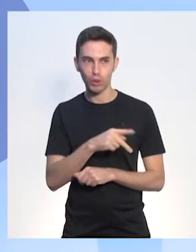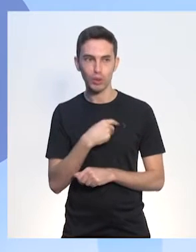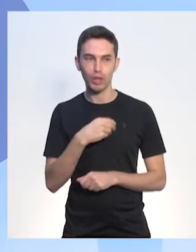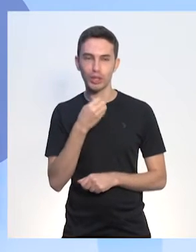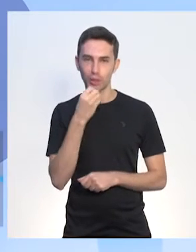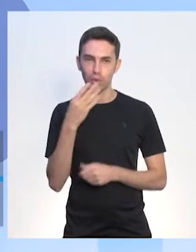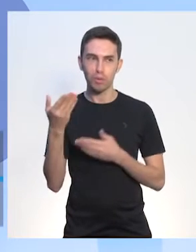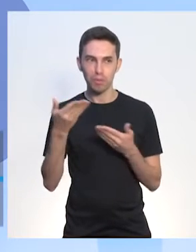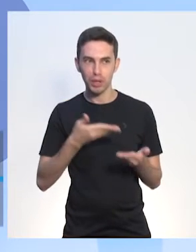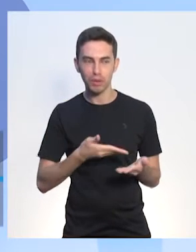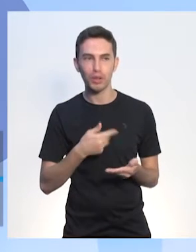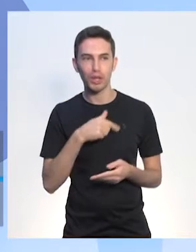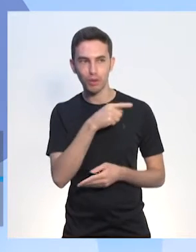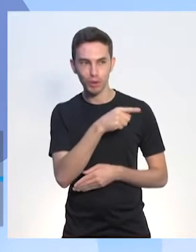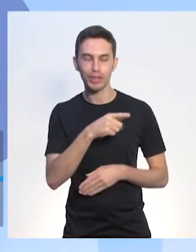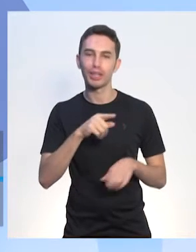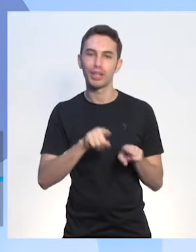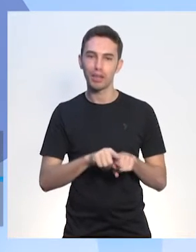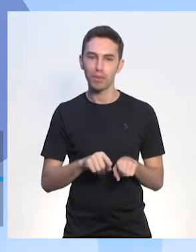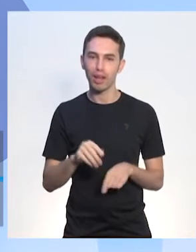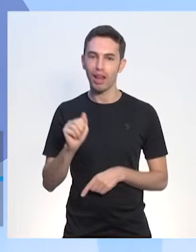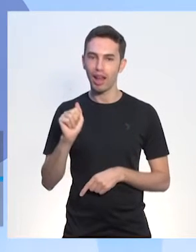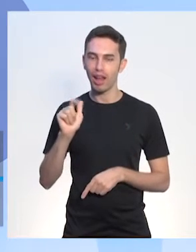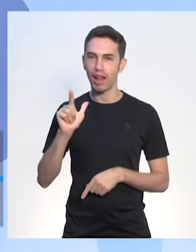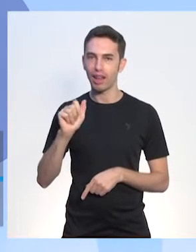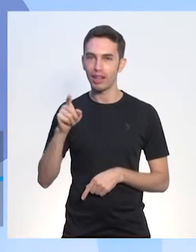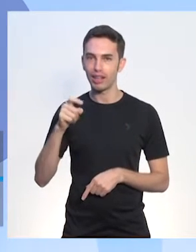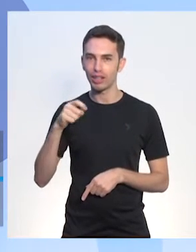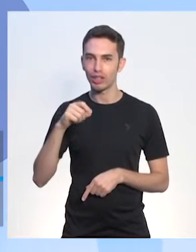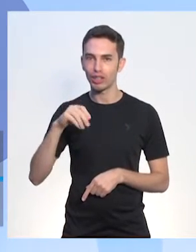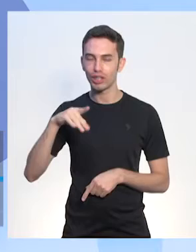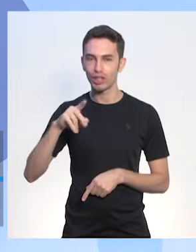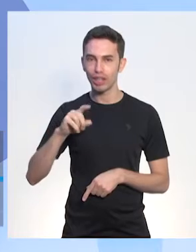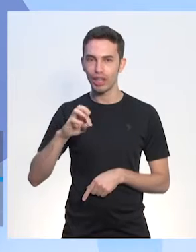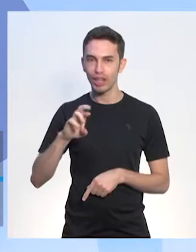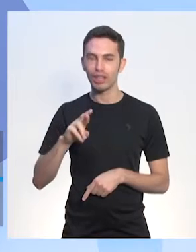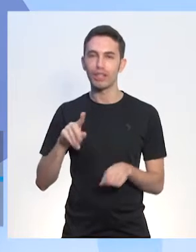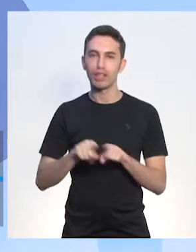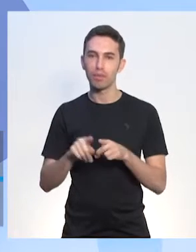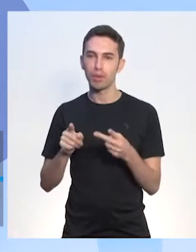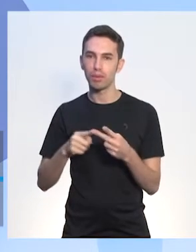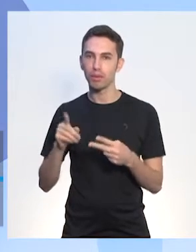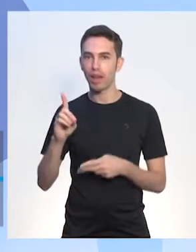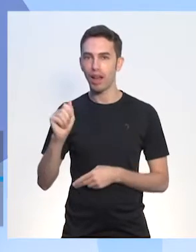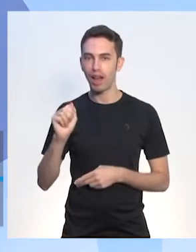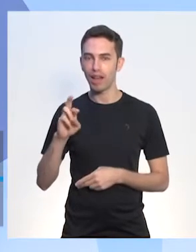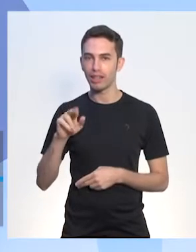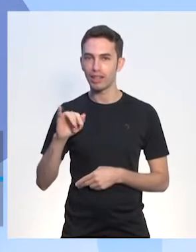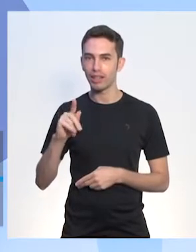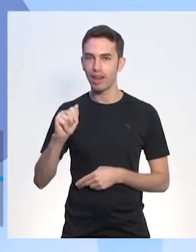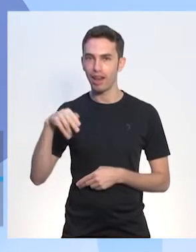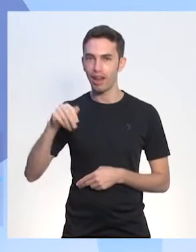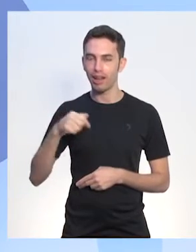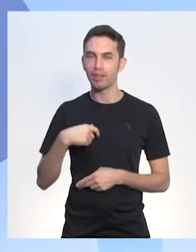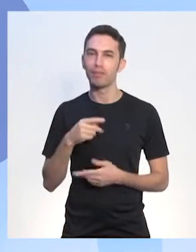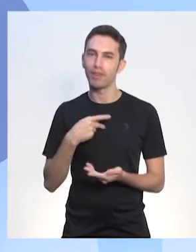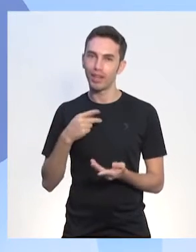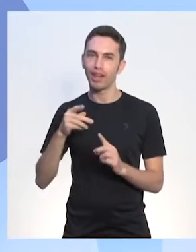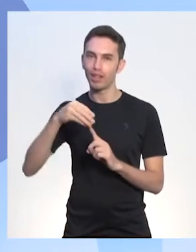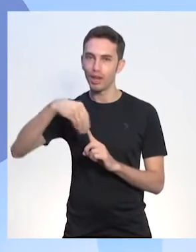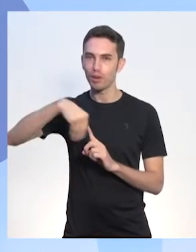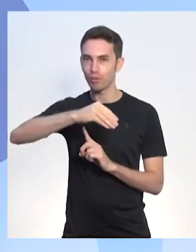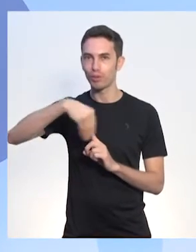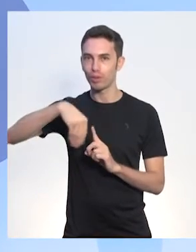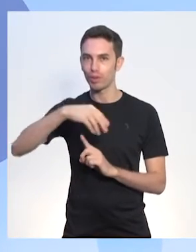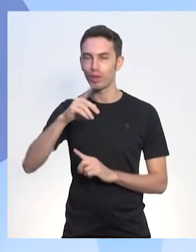professora Alexandra, por exemplo, tá? A professora Adriana, tá ok? Obrigado a todos pela participação. É verdade, eu vou moderar a aula de